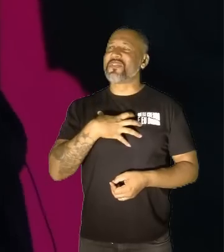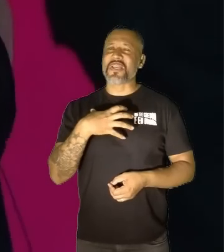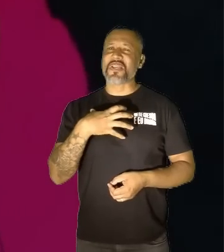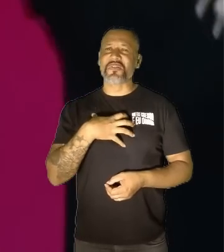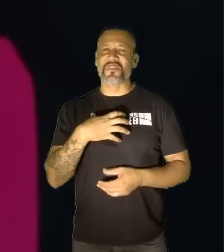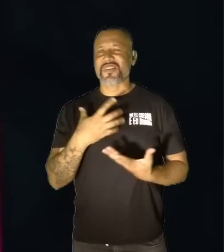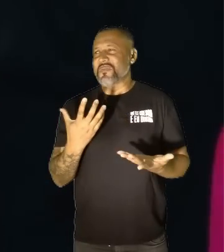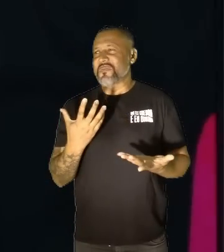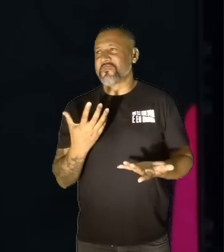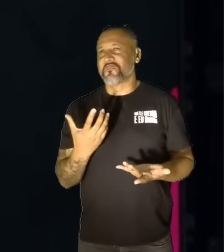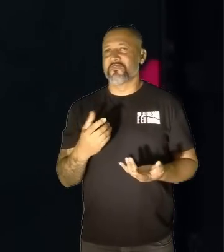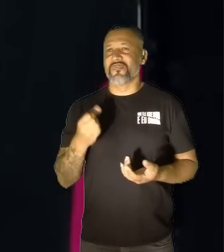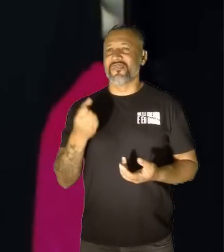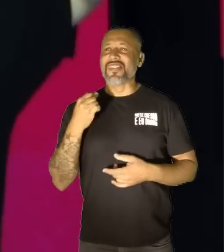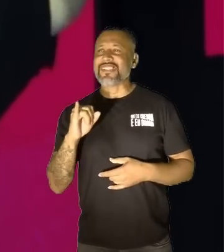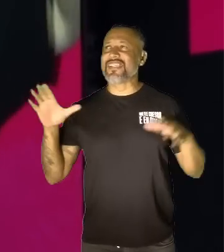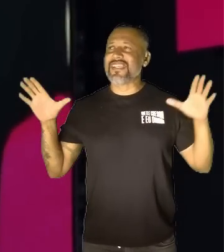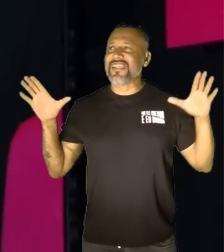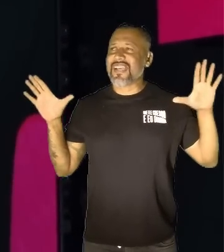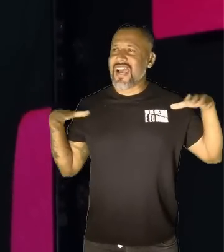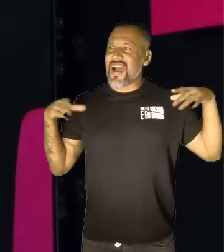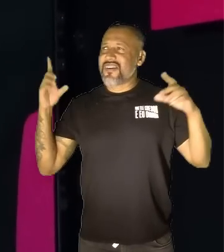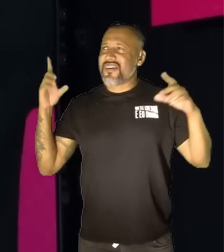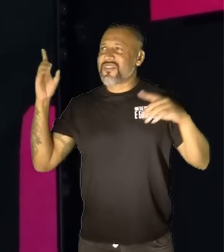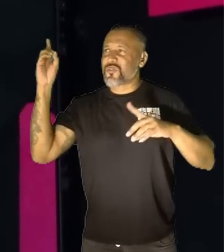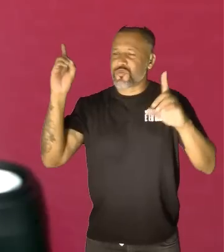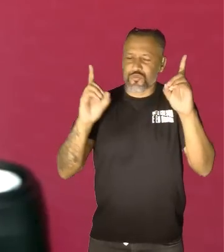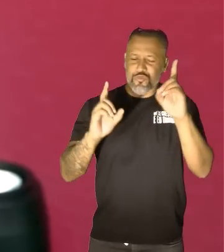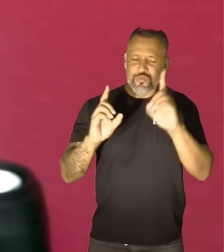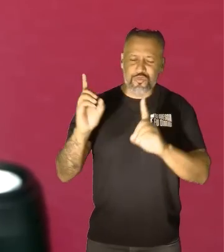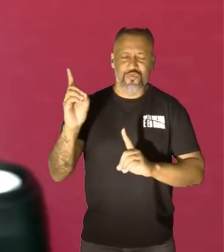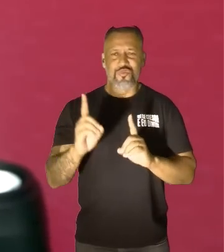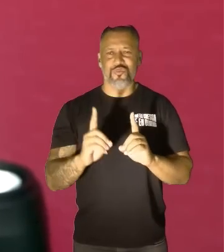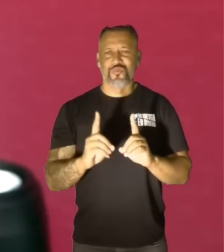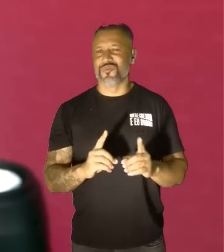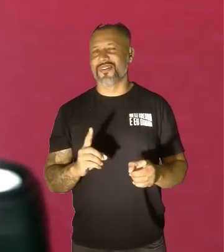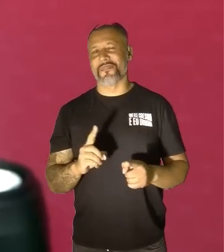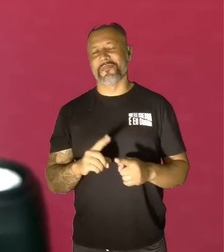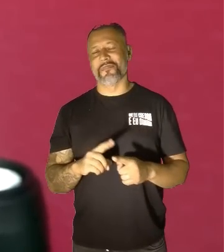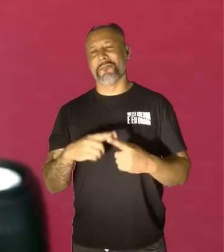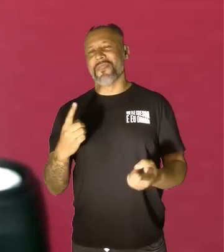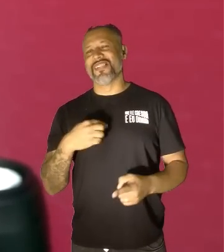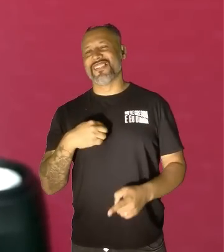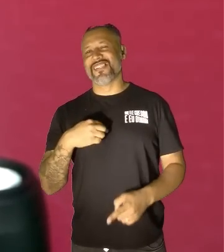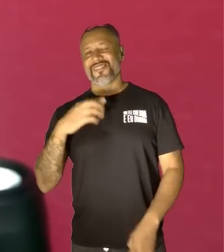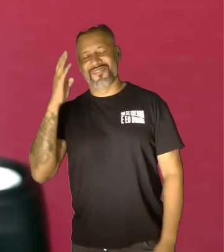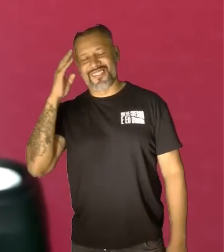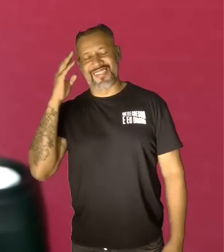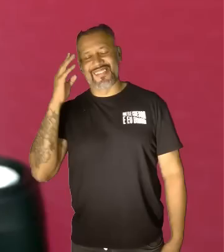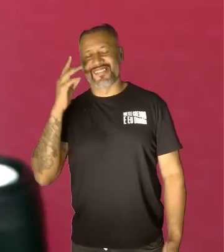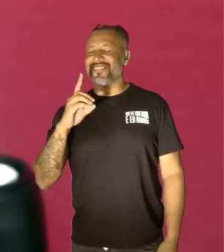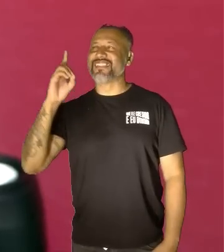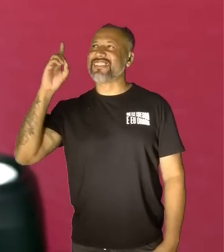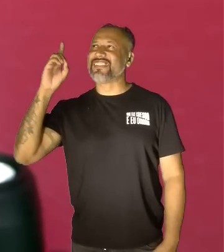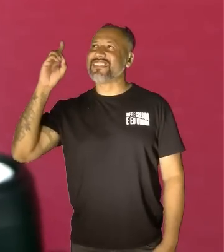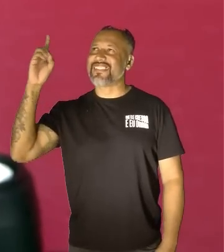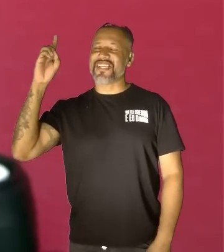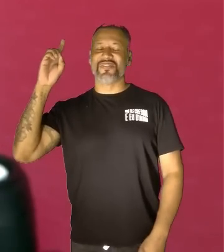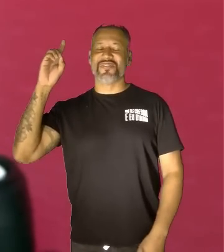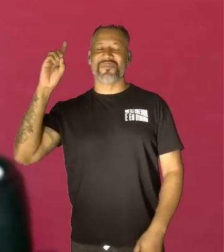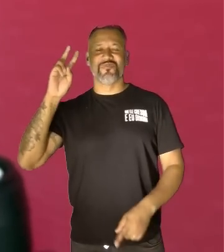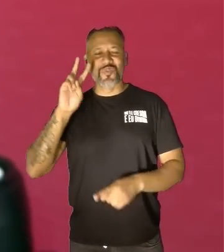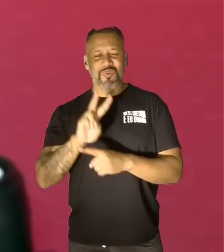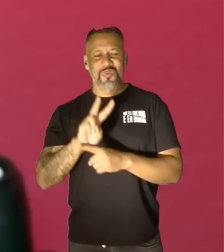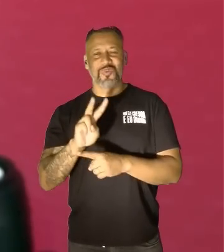anjos começaram a voar, eu só sei que naquele dia Deus falou, eu vou tratar com esse garoto. Agora tem algo